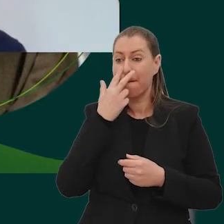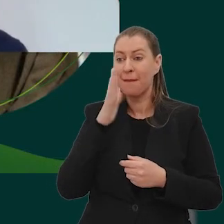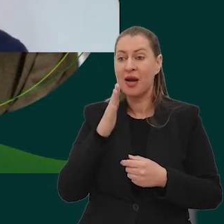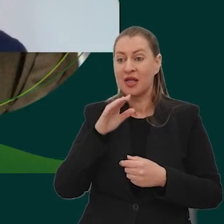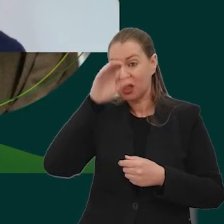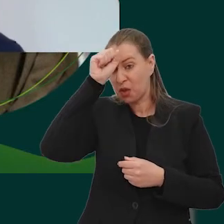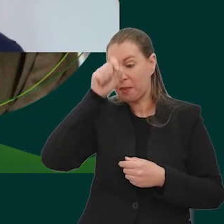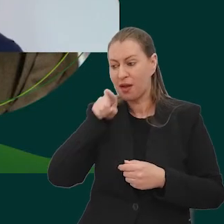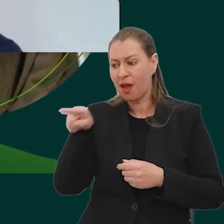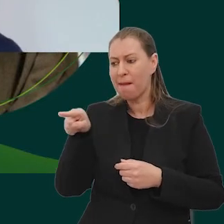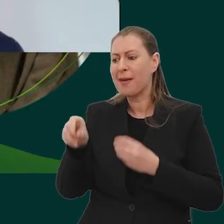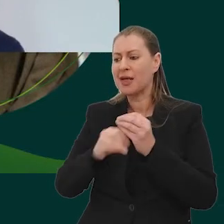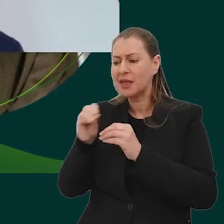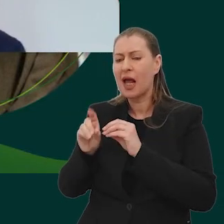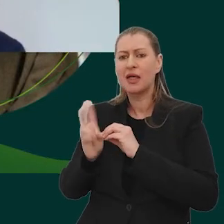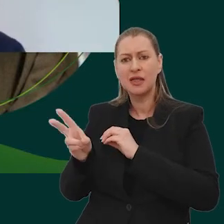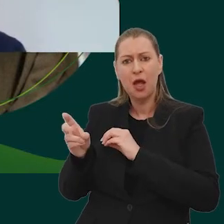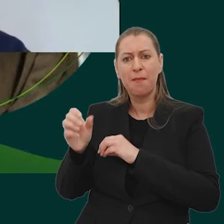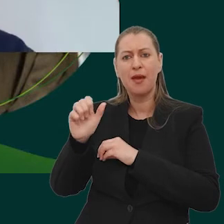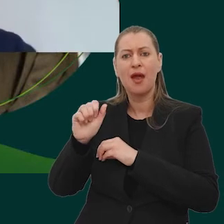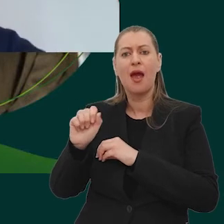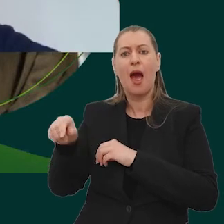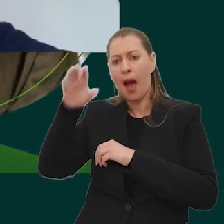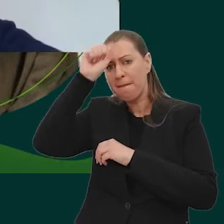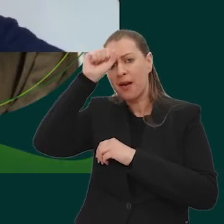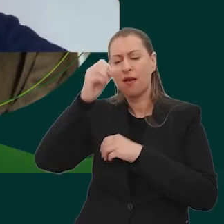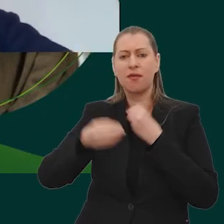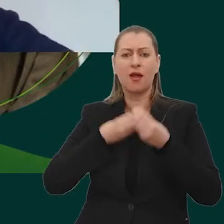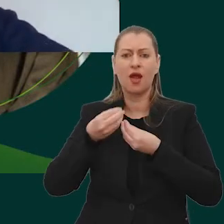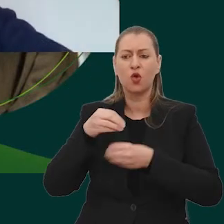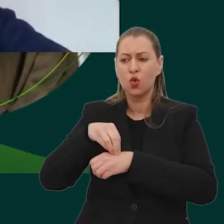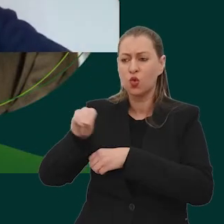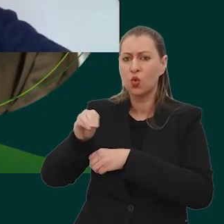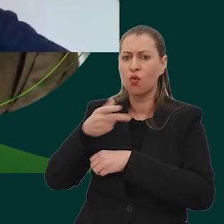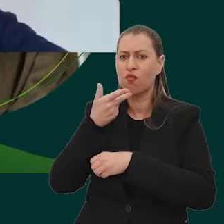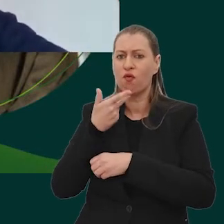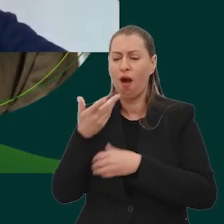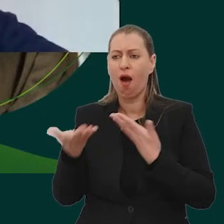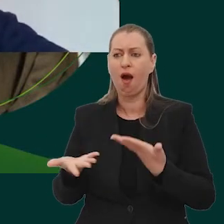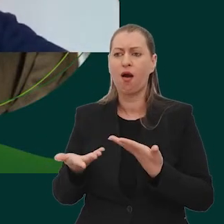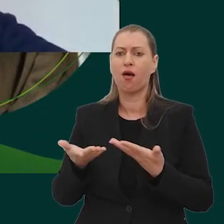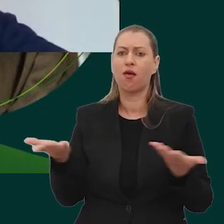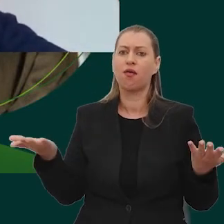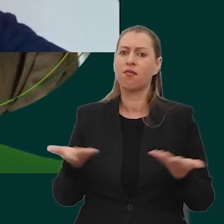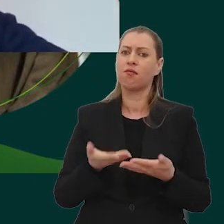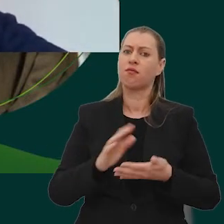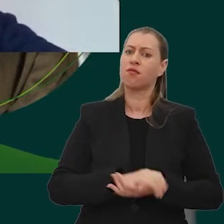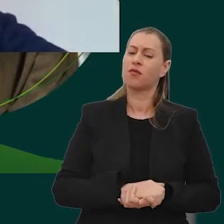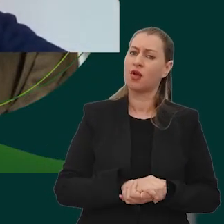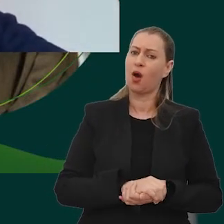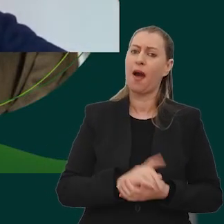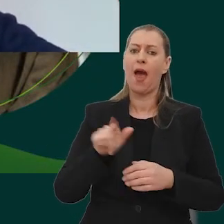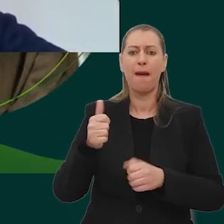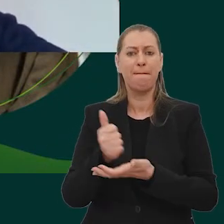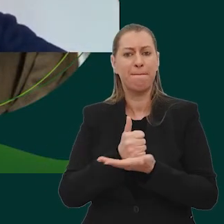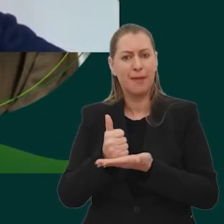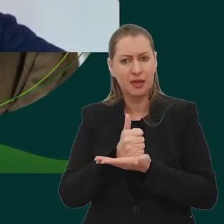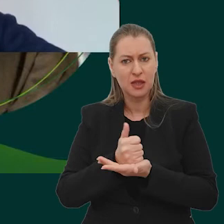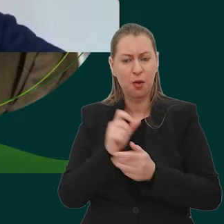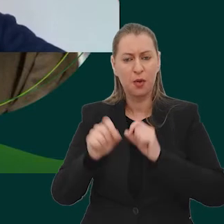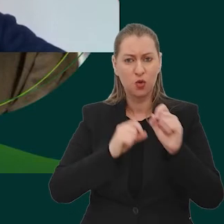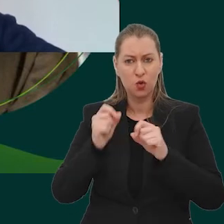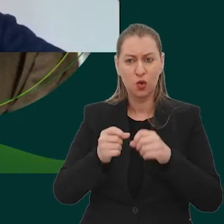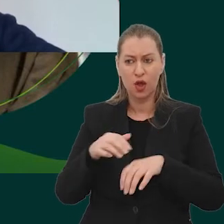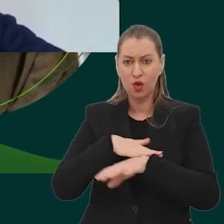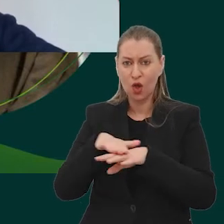vai falando com ela, parece que ela tá aprendendo com as tuas indicações. Daqui a pouquinho é basicamente botar